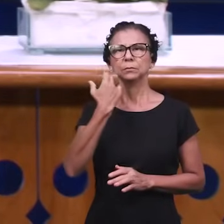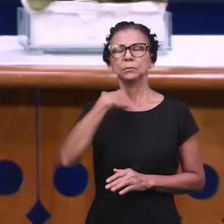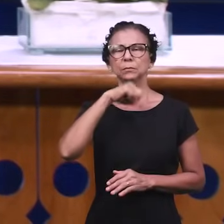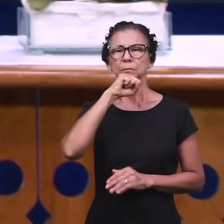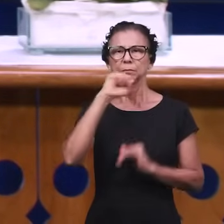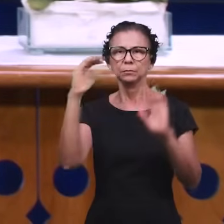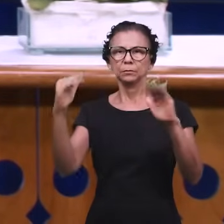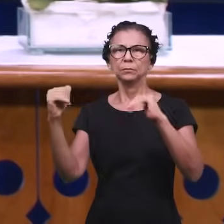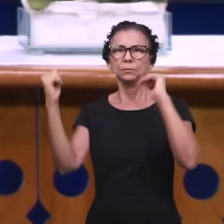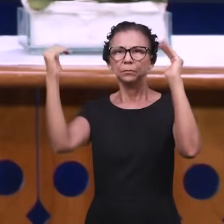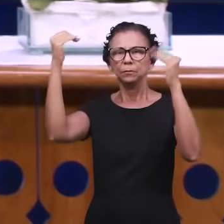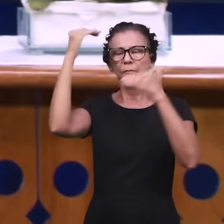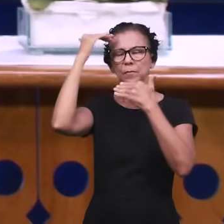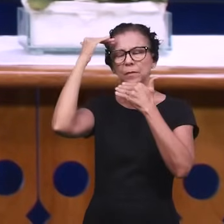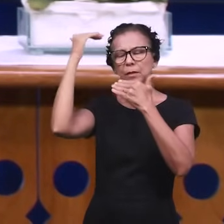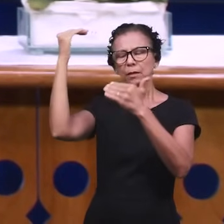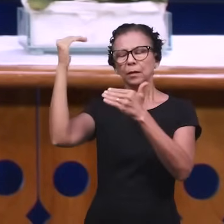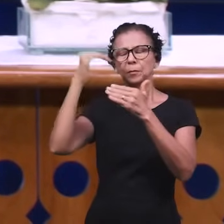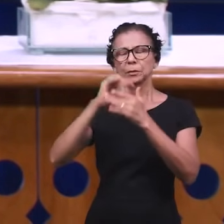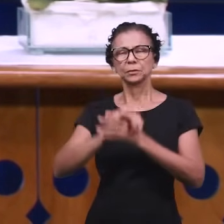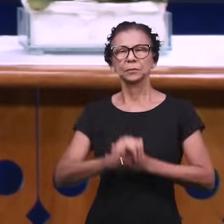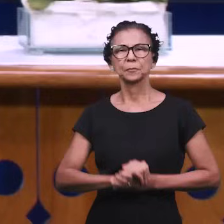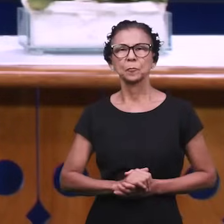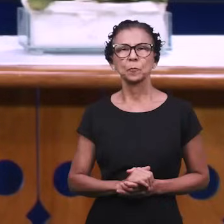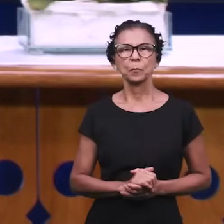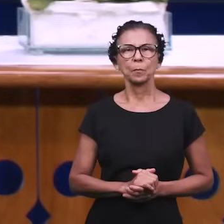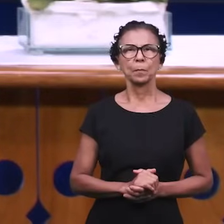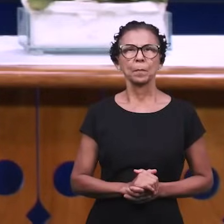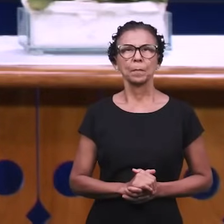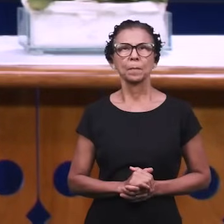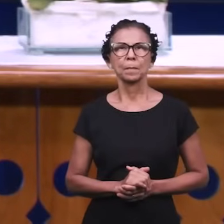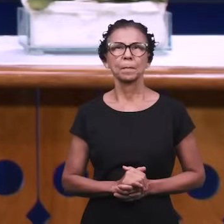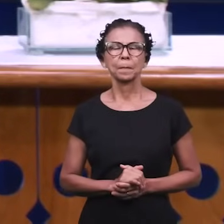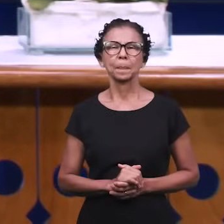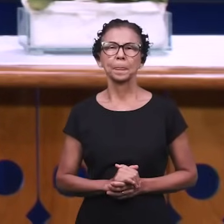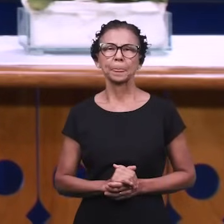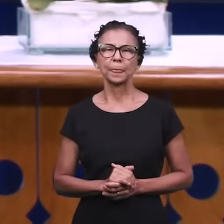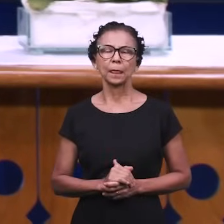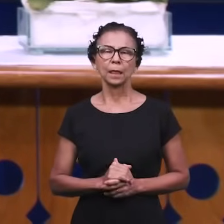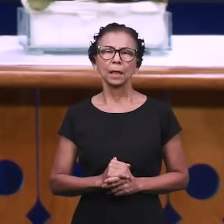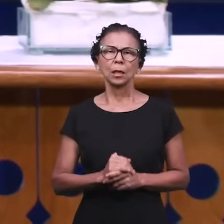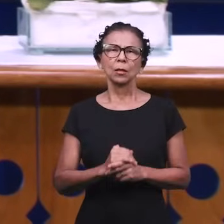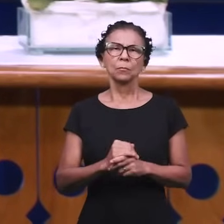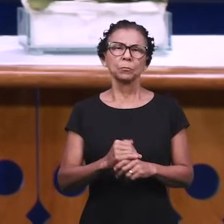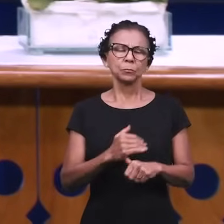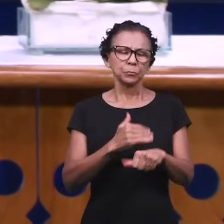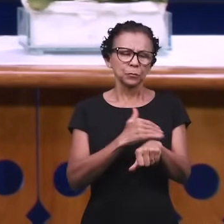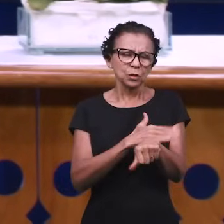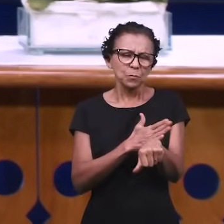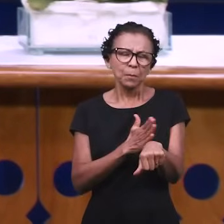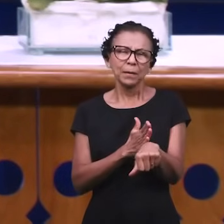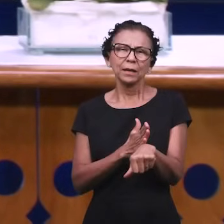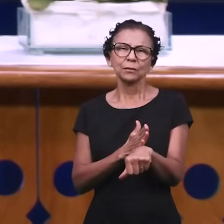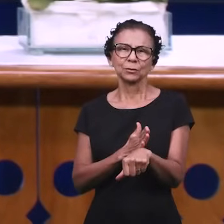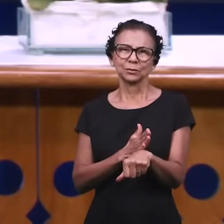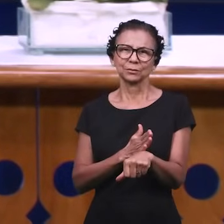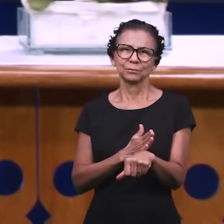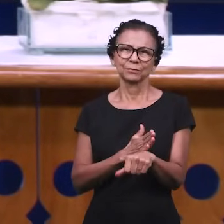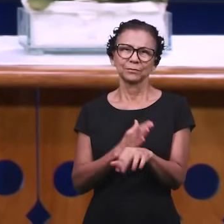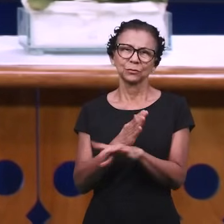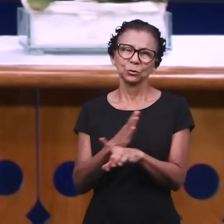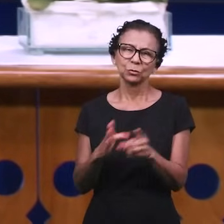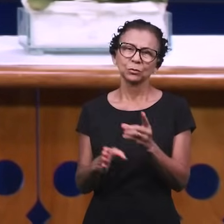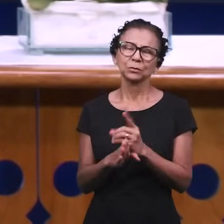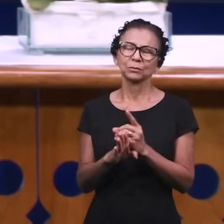queremos te bendizer por mais estes momentos do culto na tua presença,